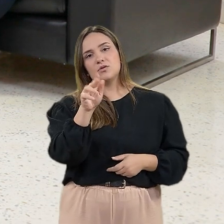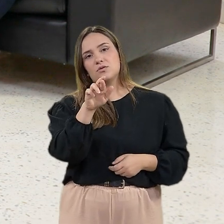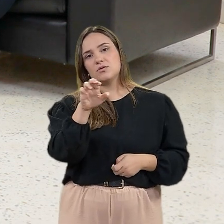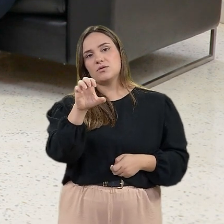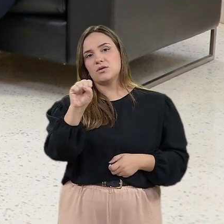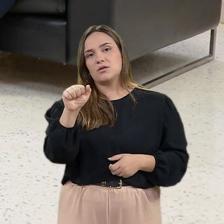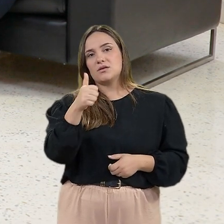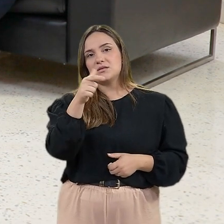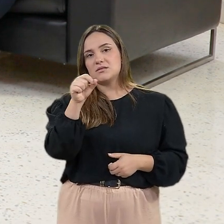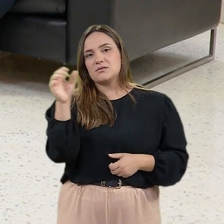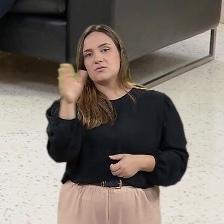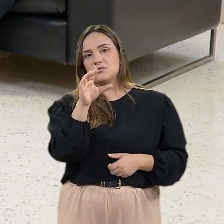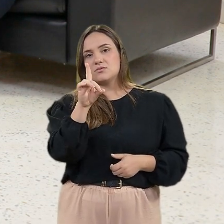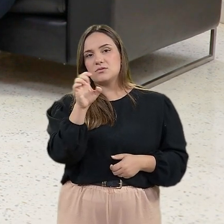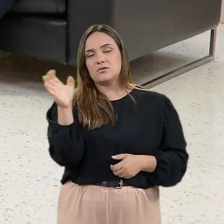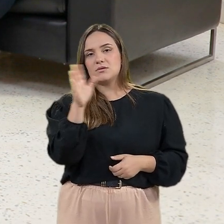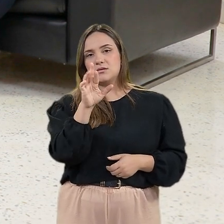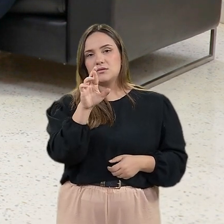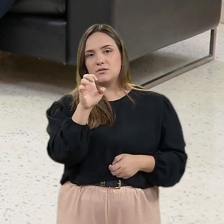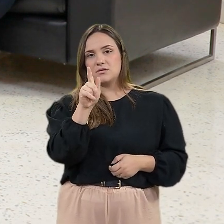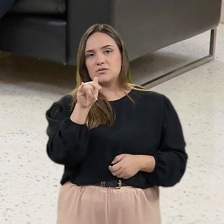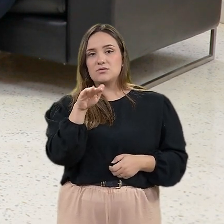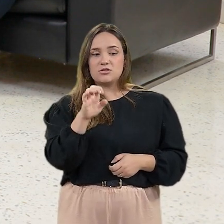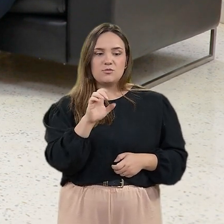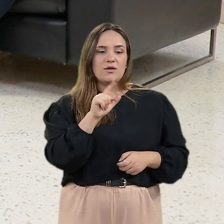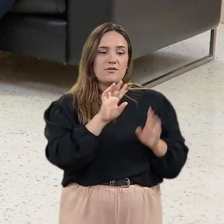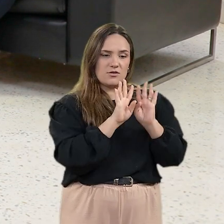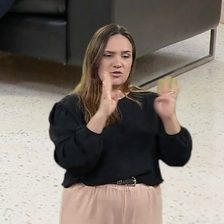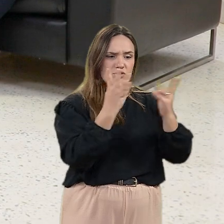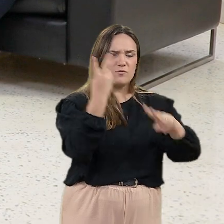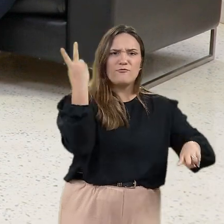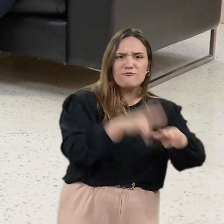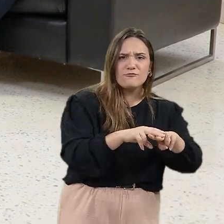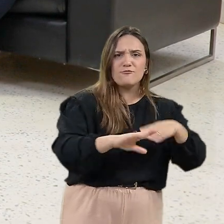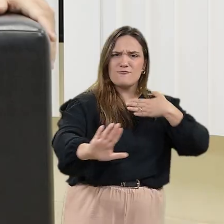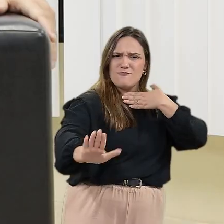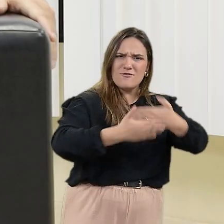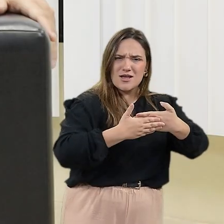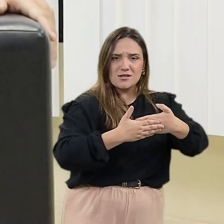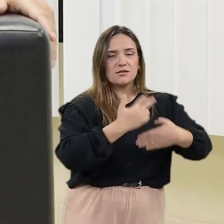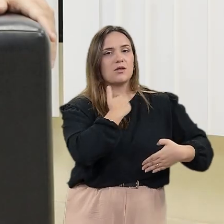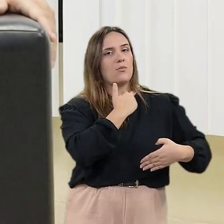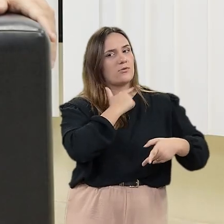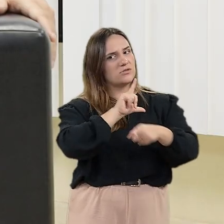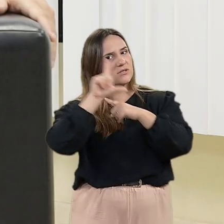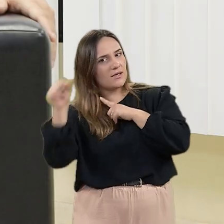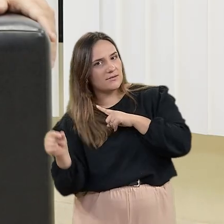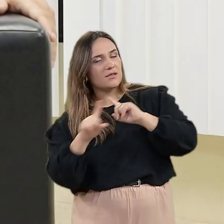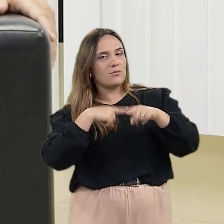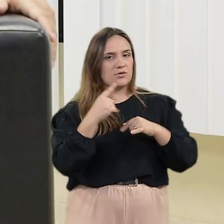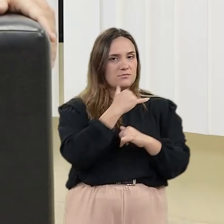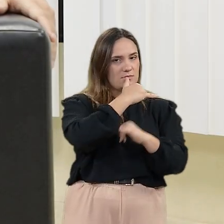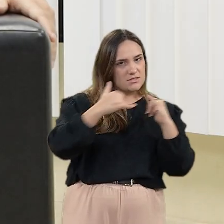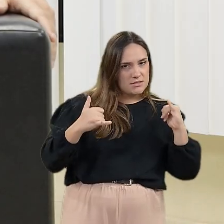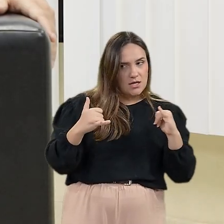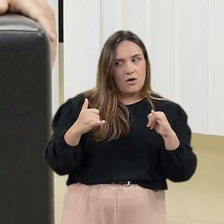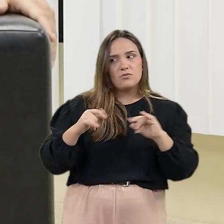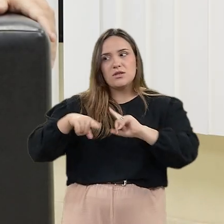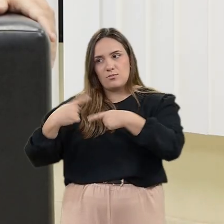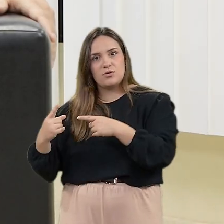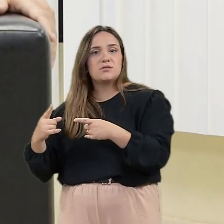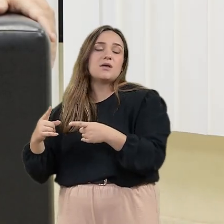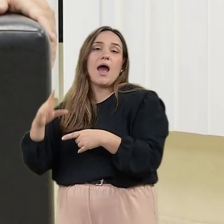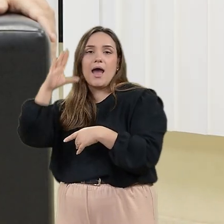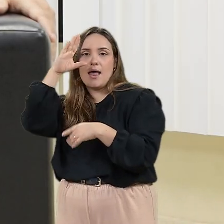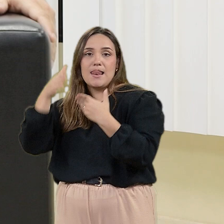Então, o condenado começa no regime fechado, vai para o semiaberto e para o aberto. Agora, em relação ao feminicídio,